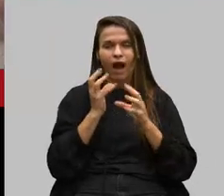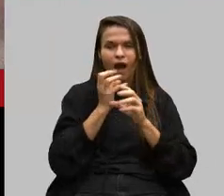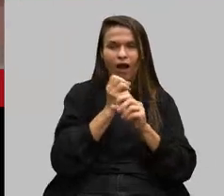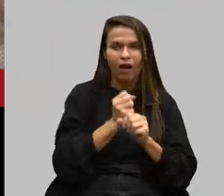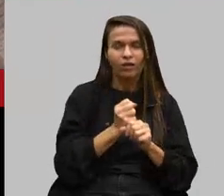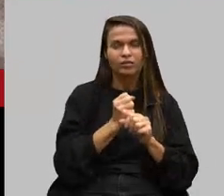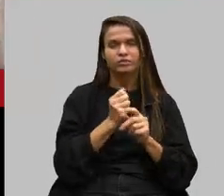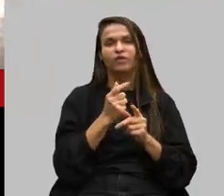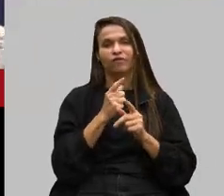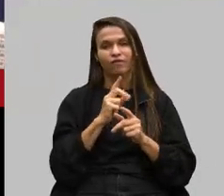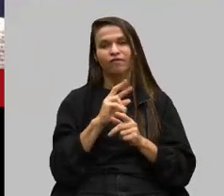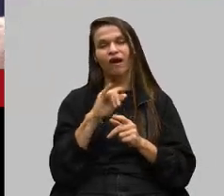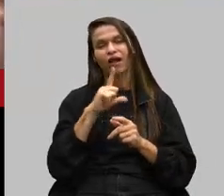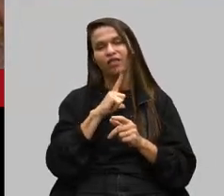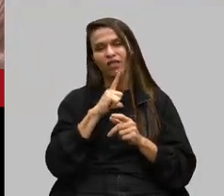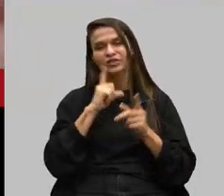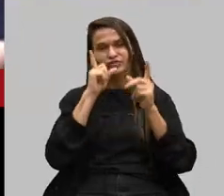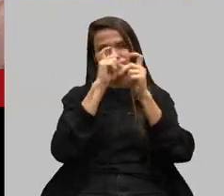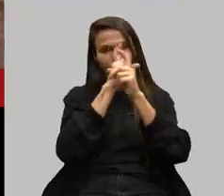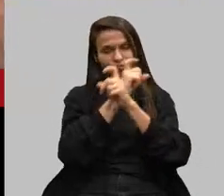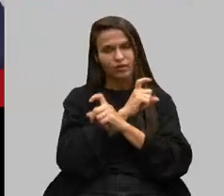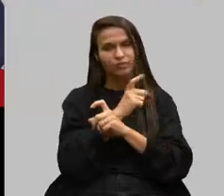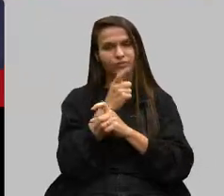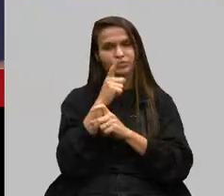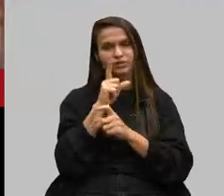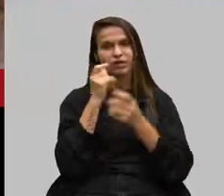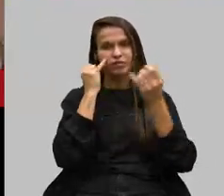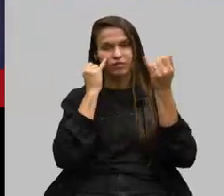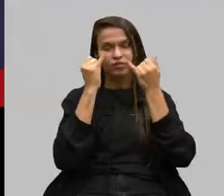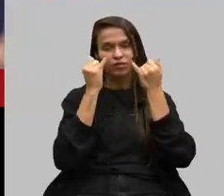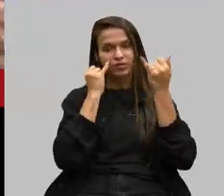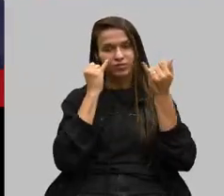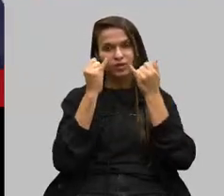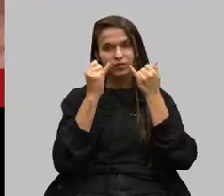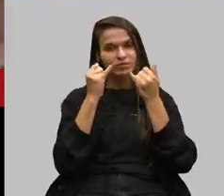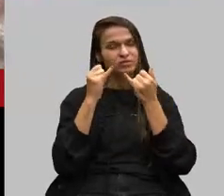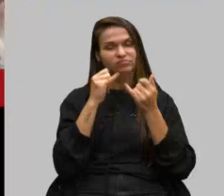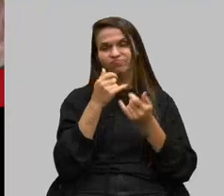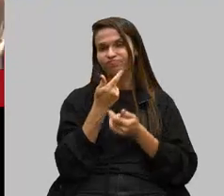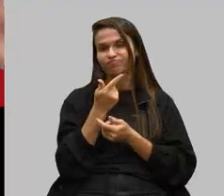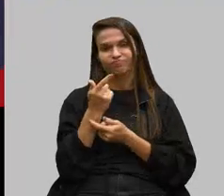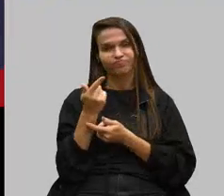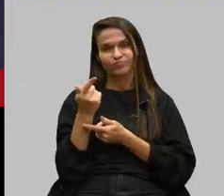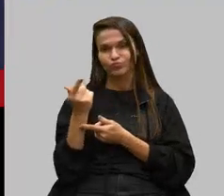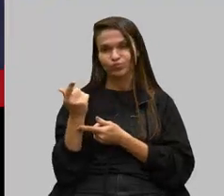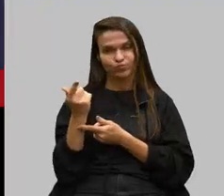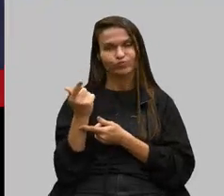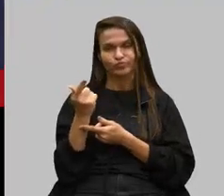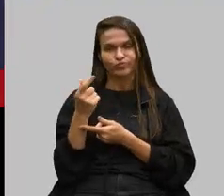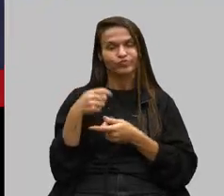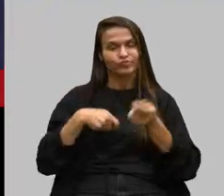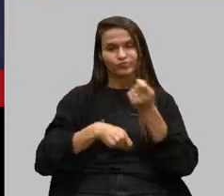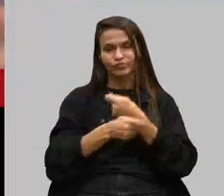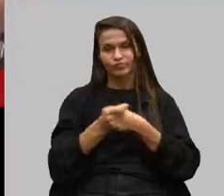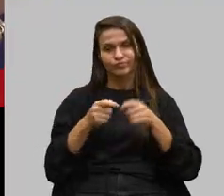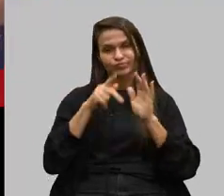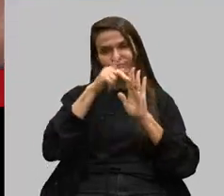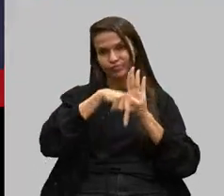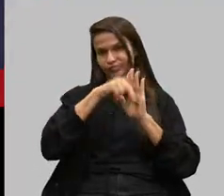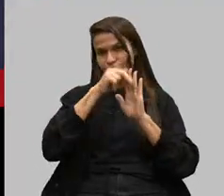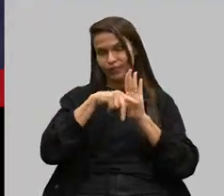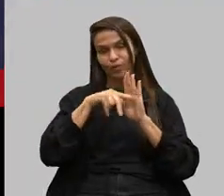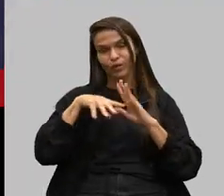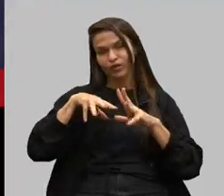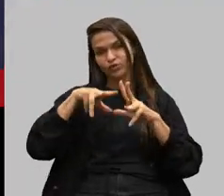ipseng vai ter enorme dificuldade e por que essas informações não estão na tramitação do projeto para que